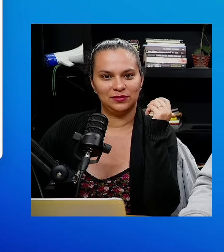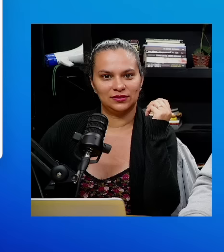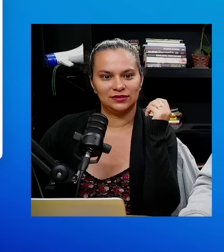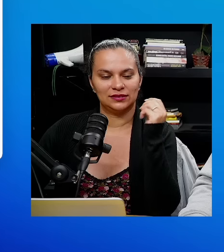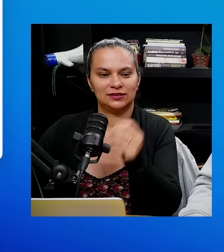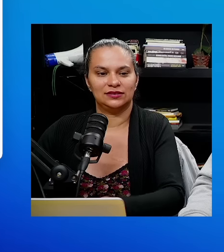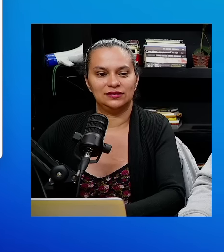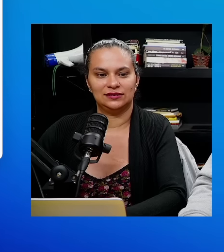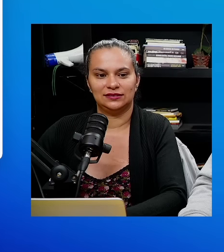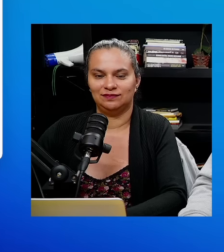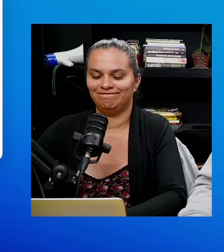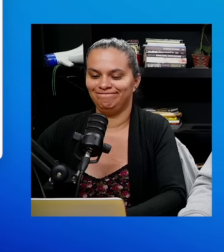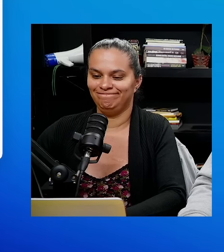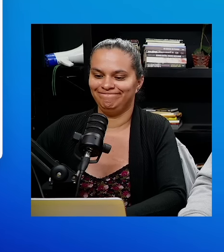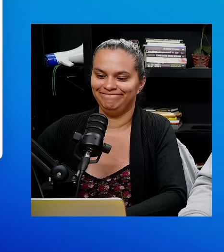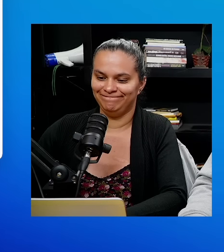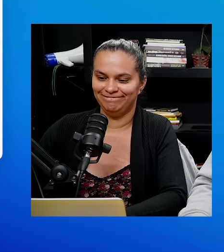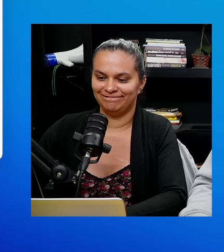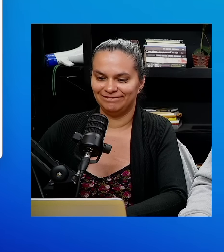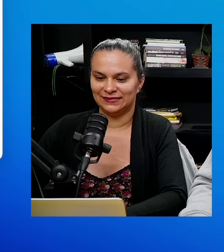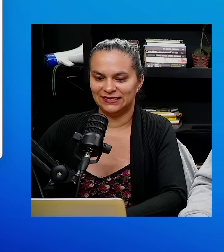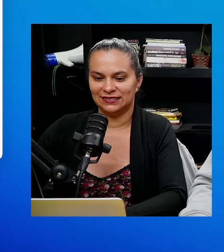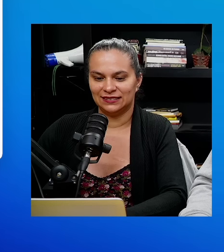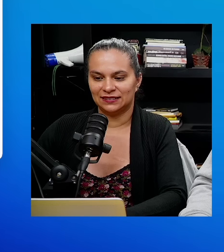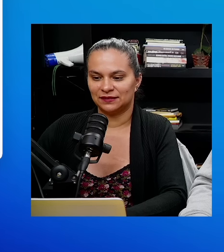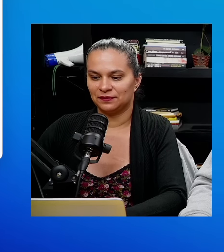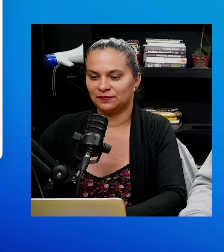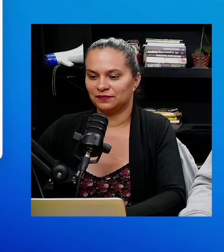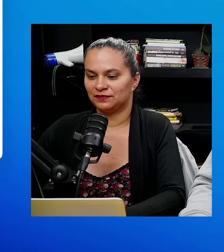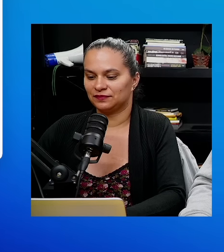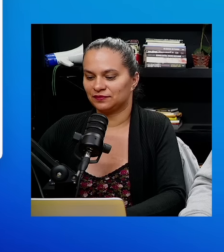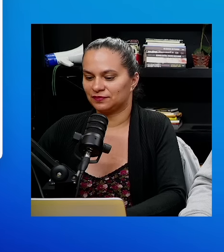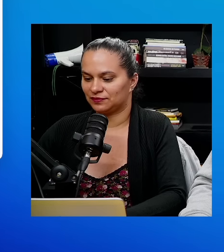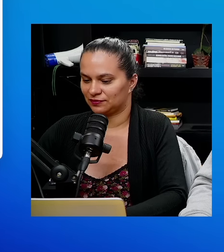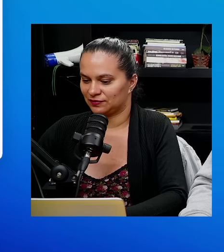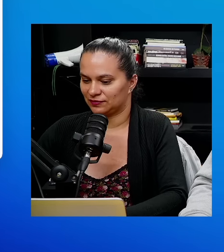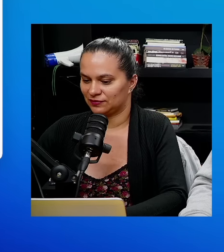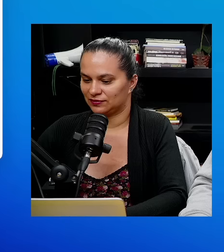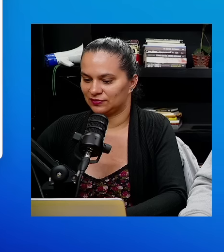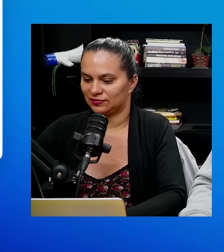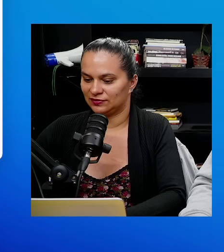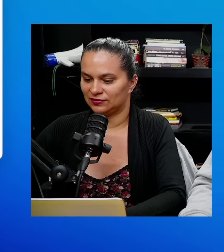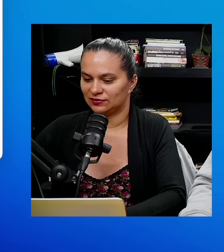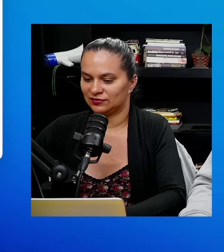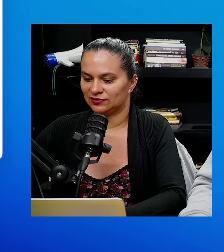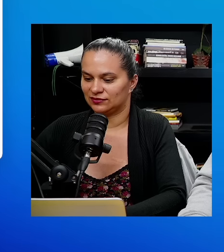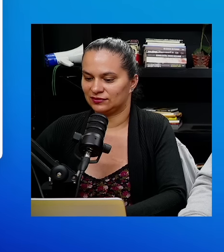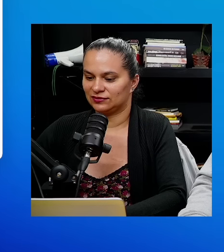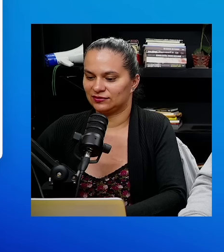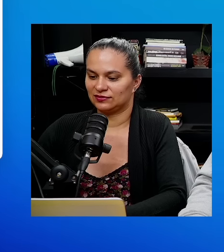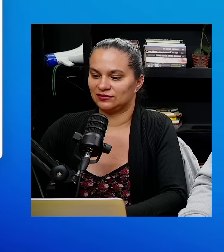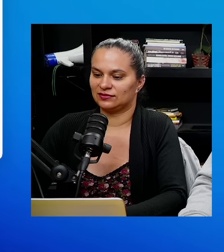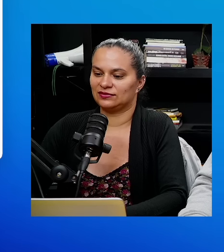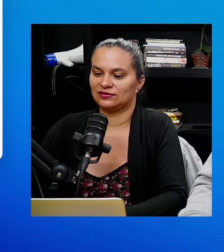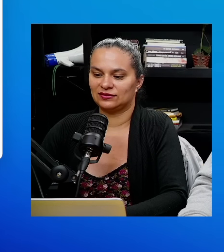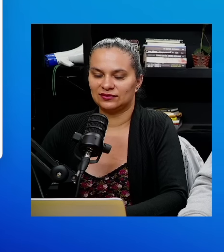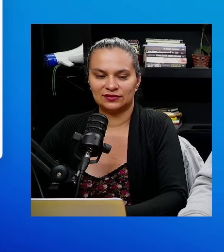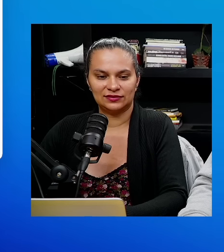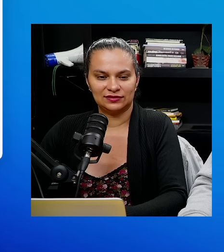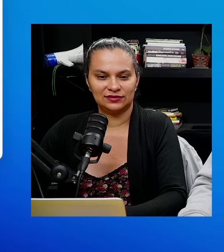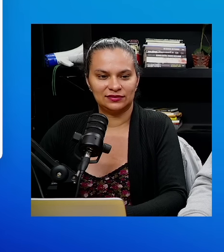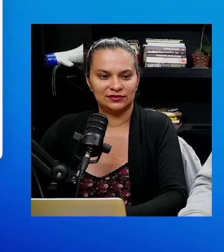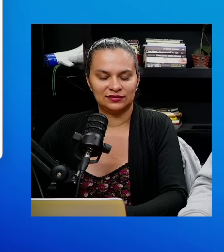Paulo diz Marçal candidatos à prefeitura da capital paulista participaram de debate nessa quinta-feira dia 8